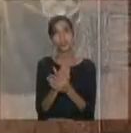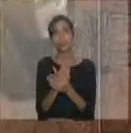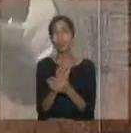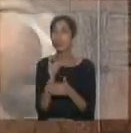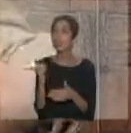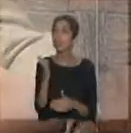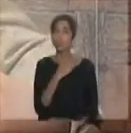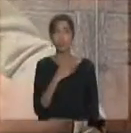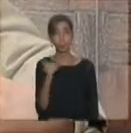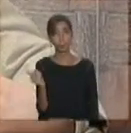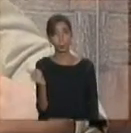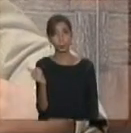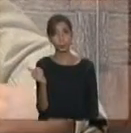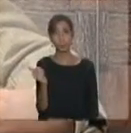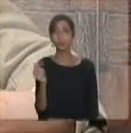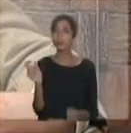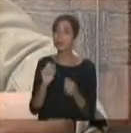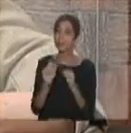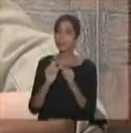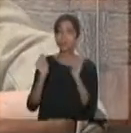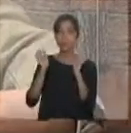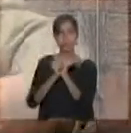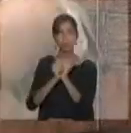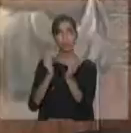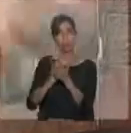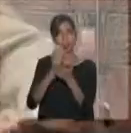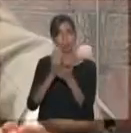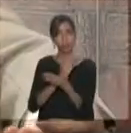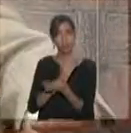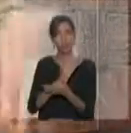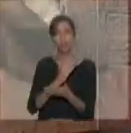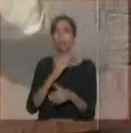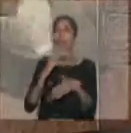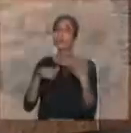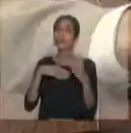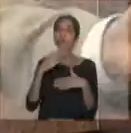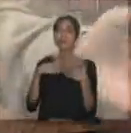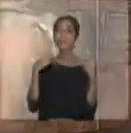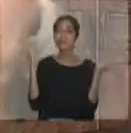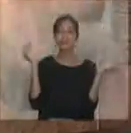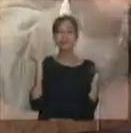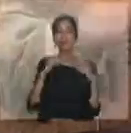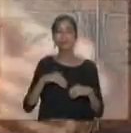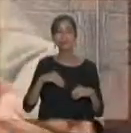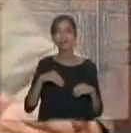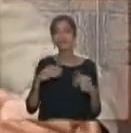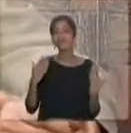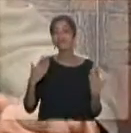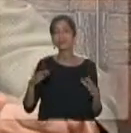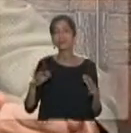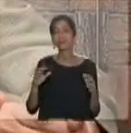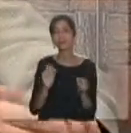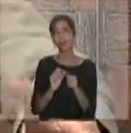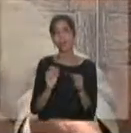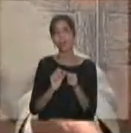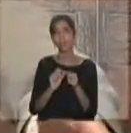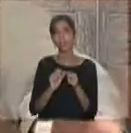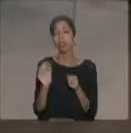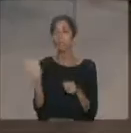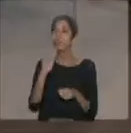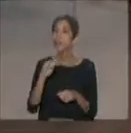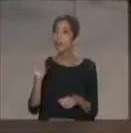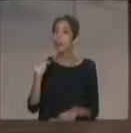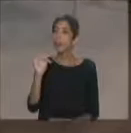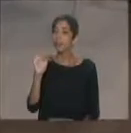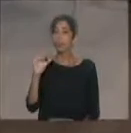o Carlos me chamou para fazer com ele. Fizemos um número junto. Depois ele desistiu, não quis mais fazer. Aí eu chamei o